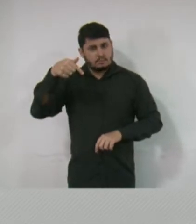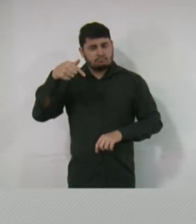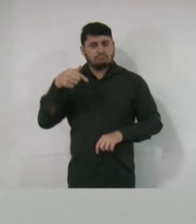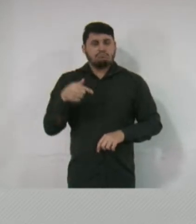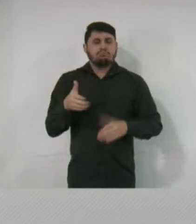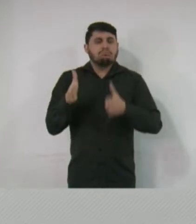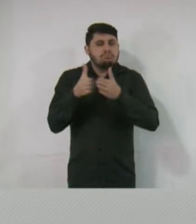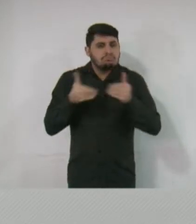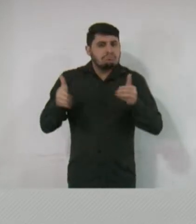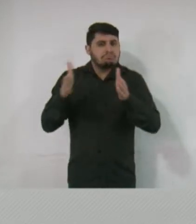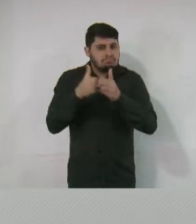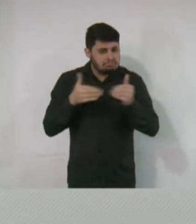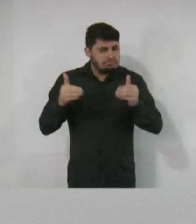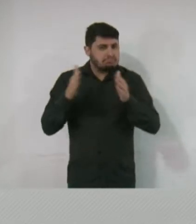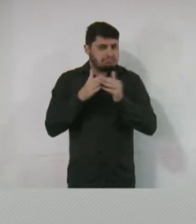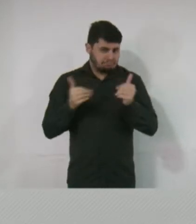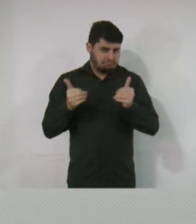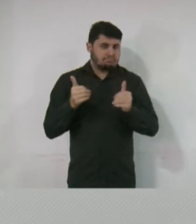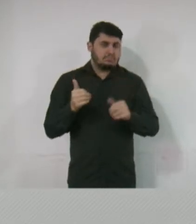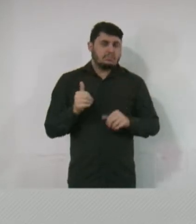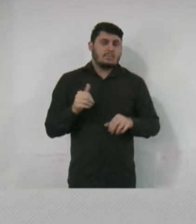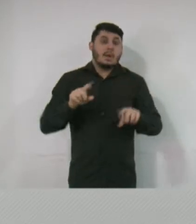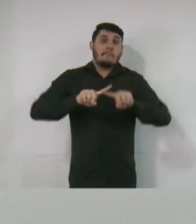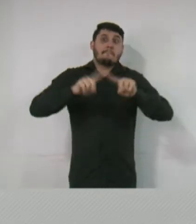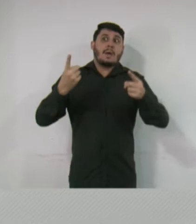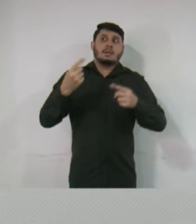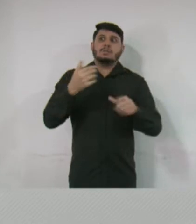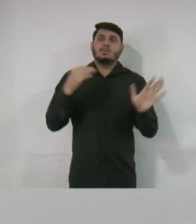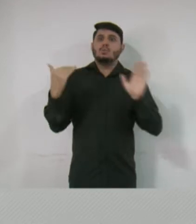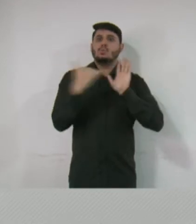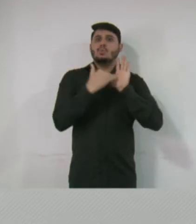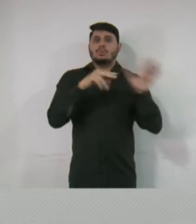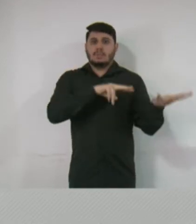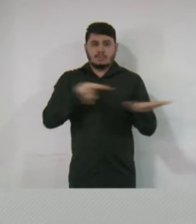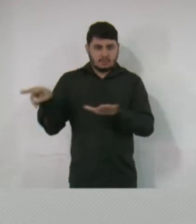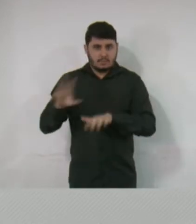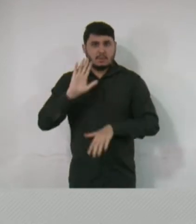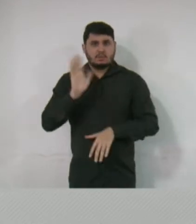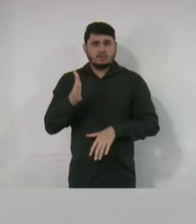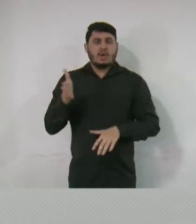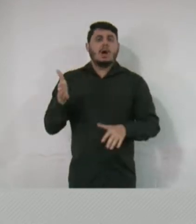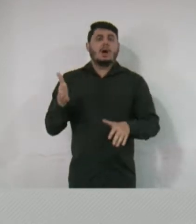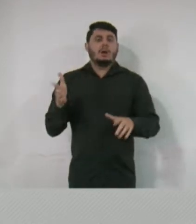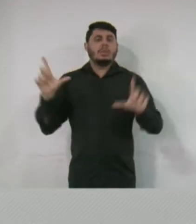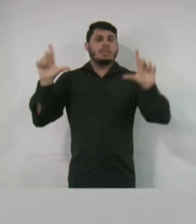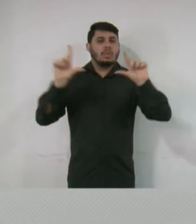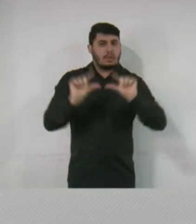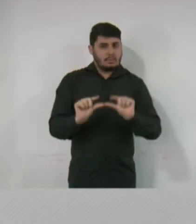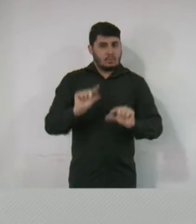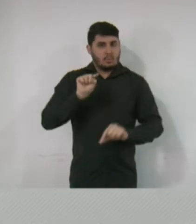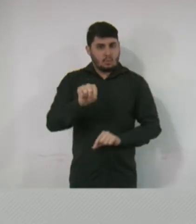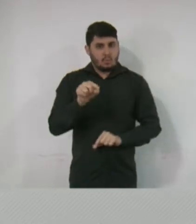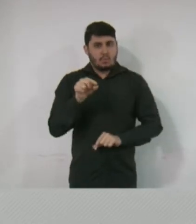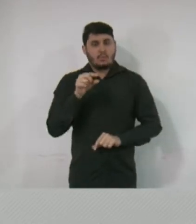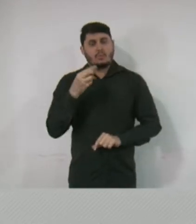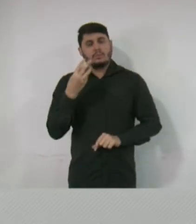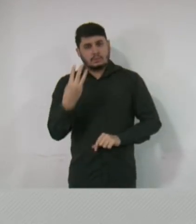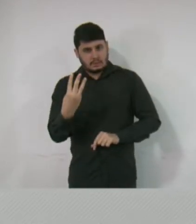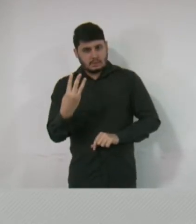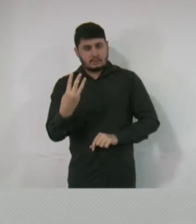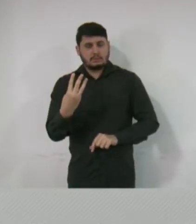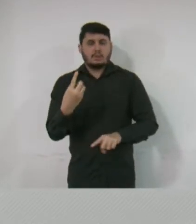aqui. Mas na última semana a gente chegou a 1,3 de média móvel, porque a gente tem uma redução também dos casos graves que chegam às